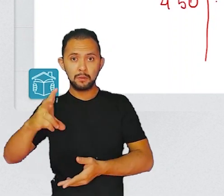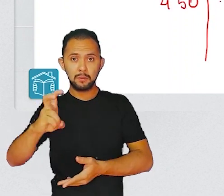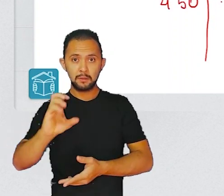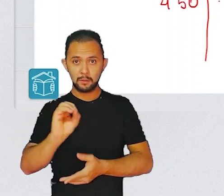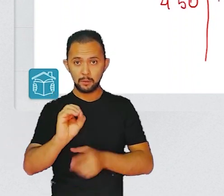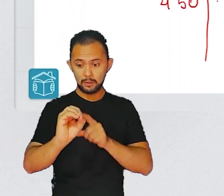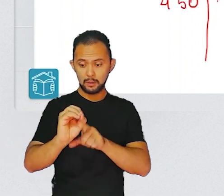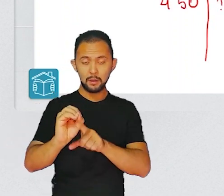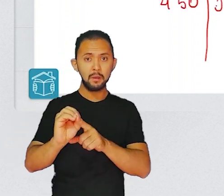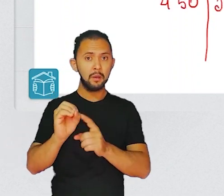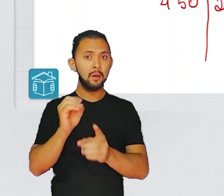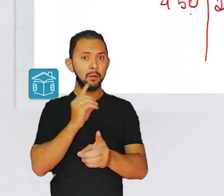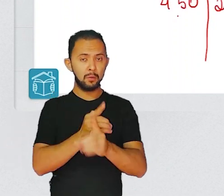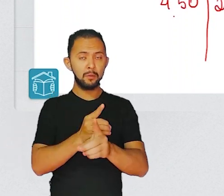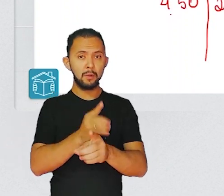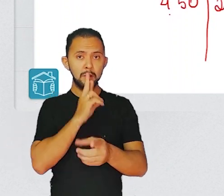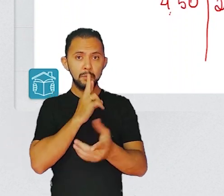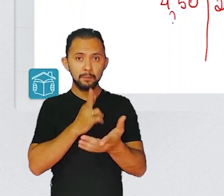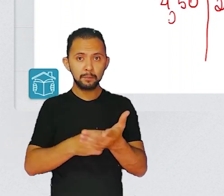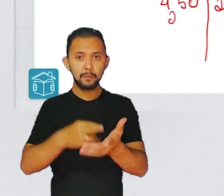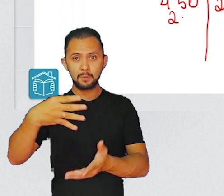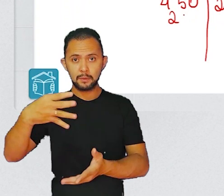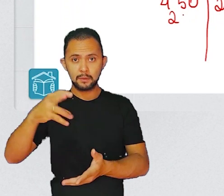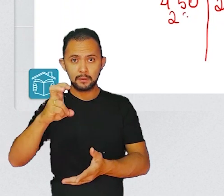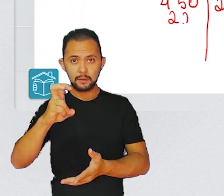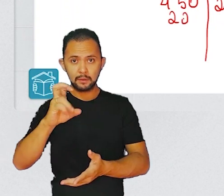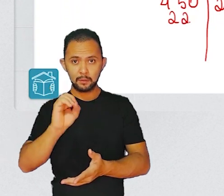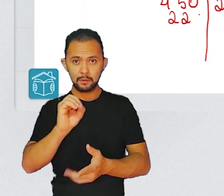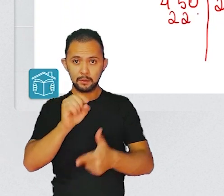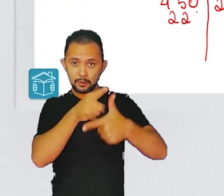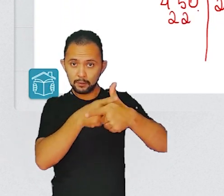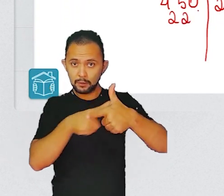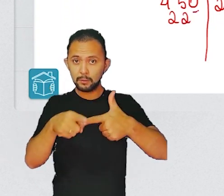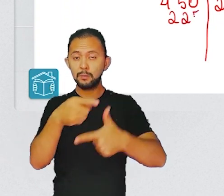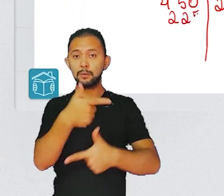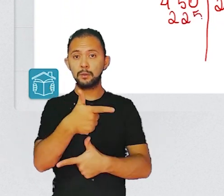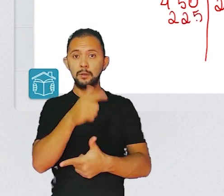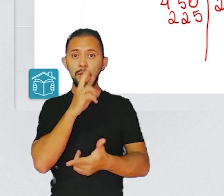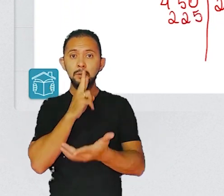450. 450 é divisível por 2? Sim. O resultado é